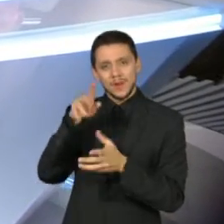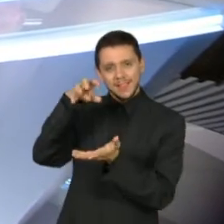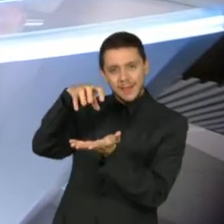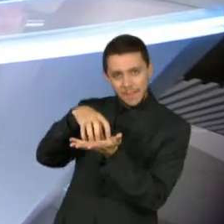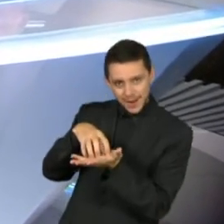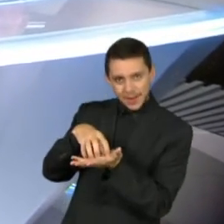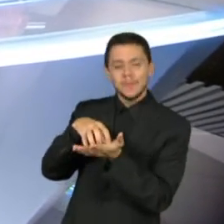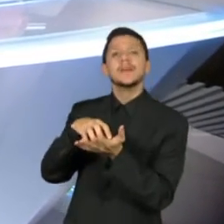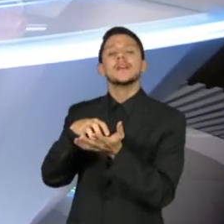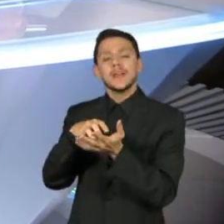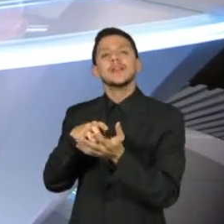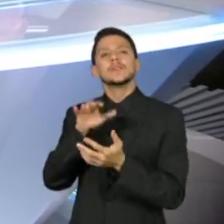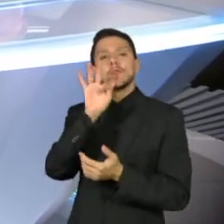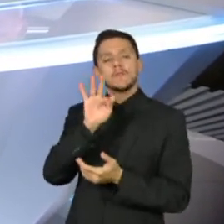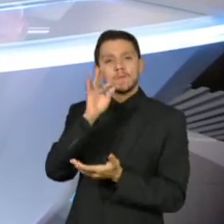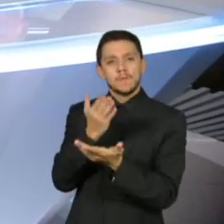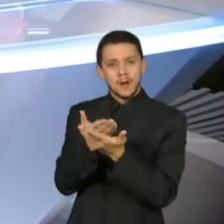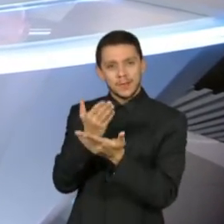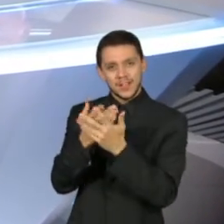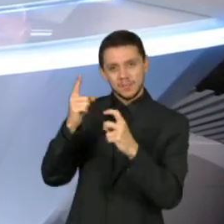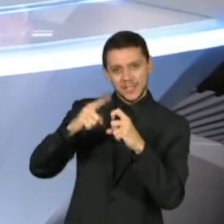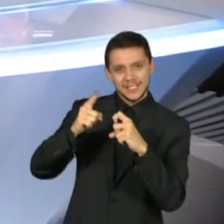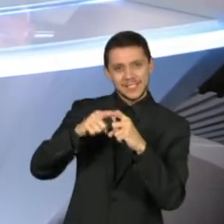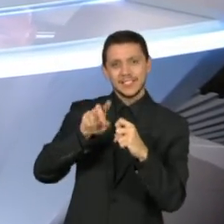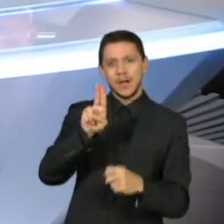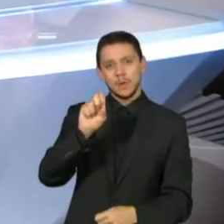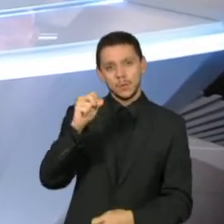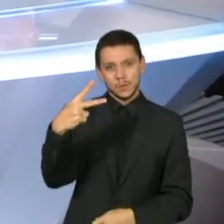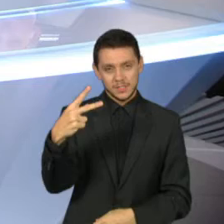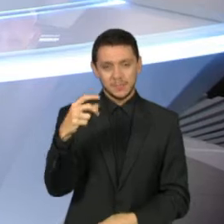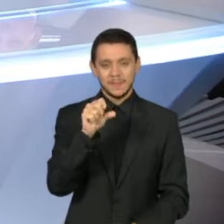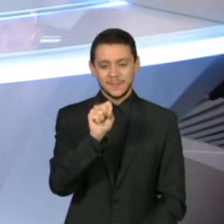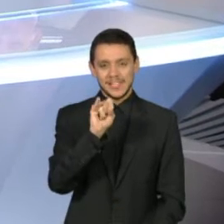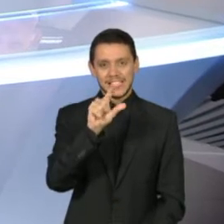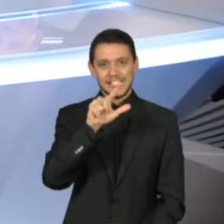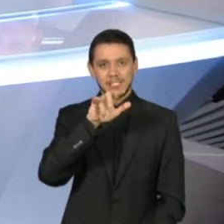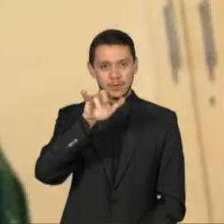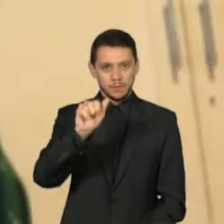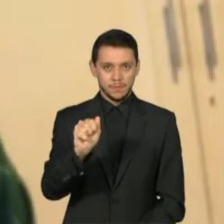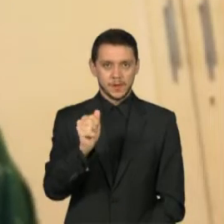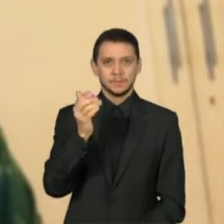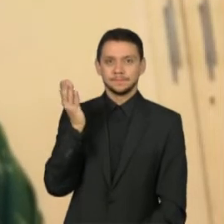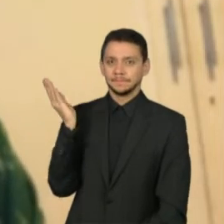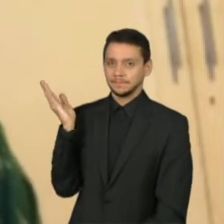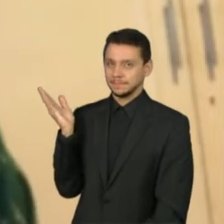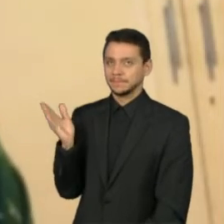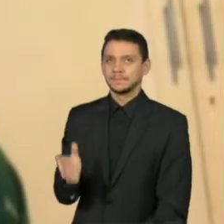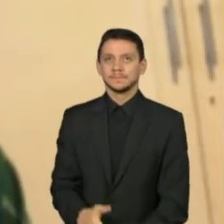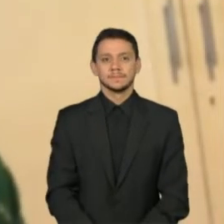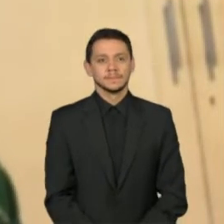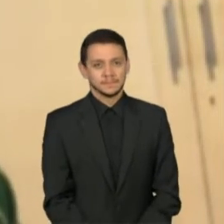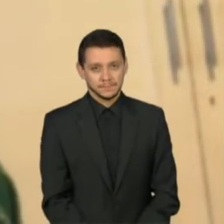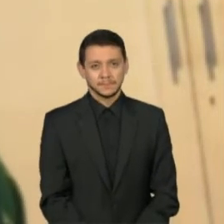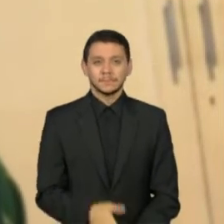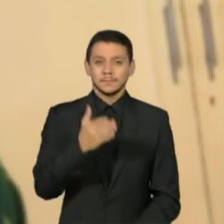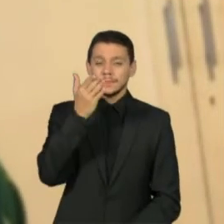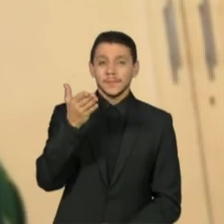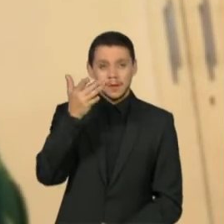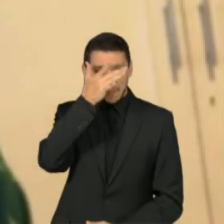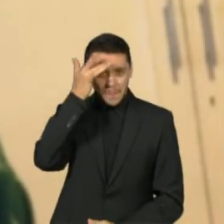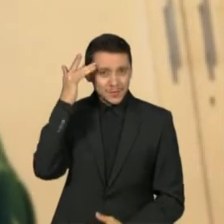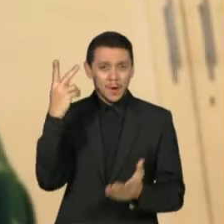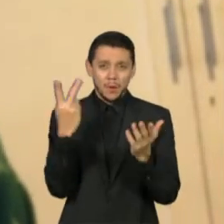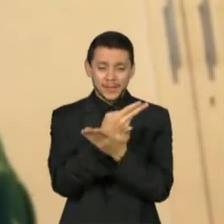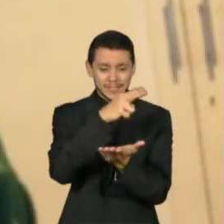e Parasitárias da Faculdade de Medicina da USP, Silvia Figueiredo Costa. As pessoas que internam atualmente